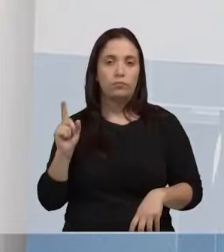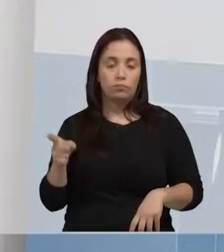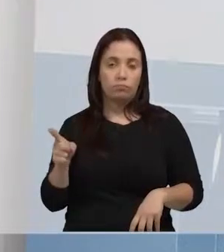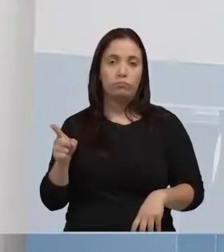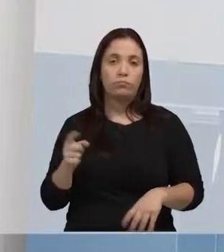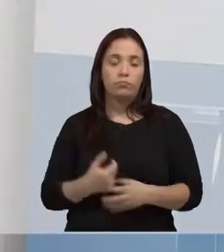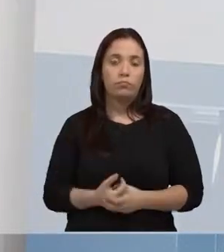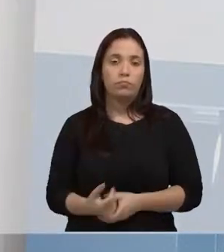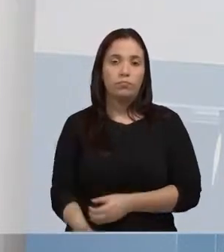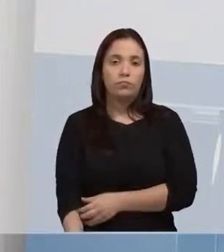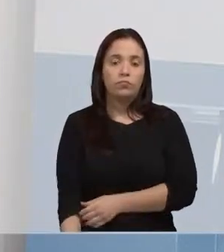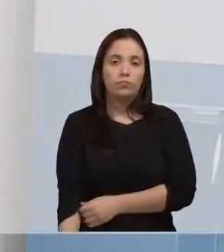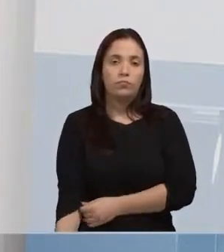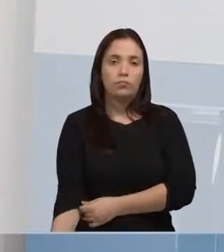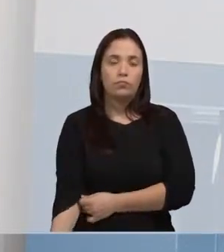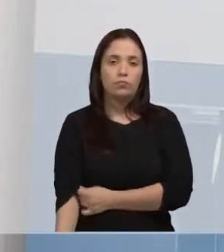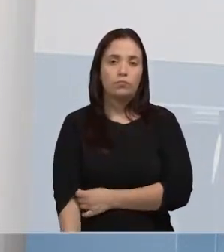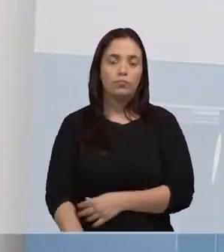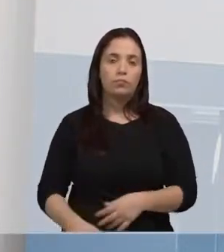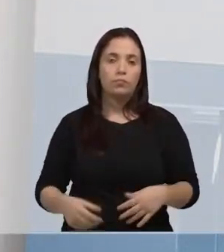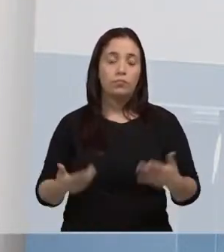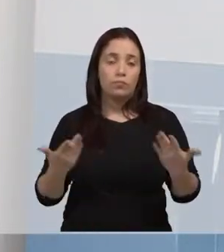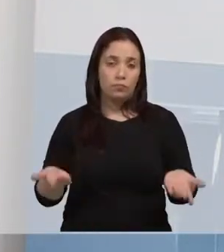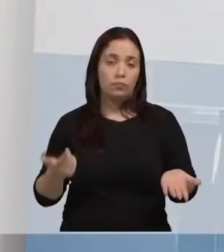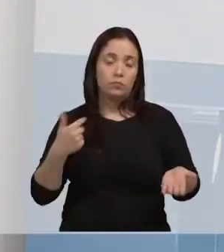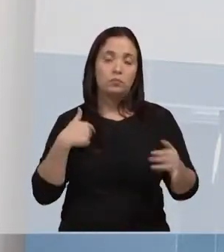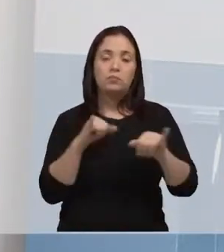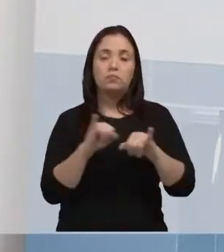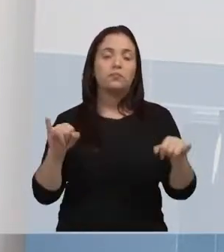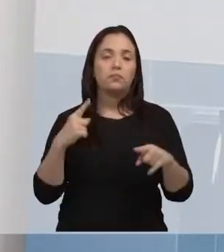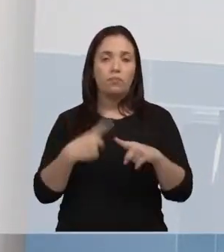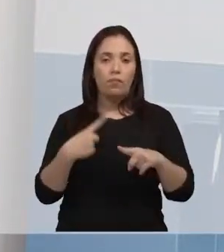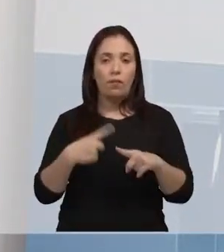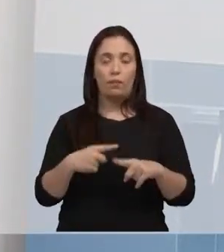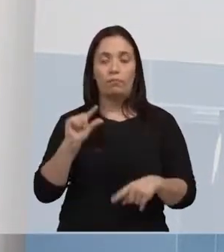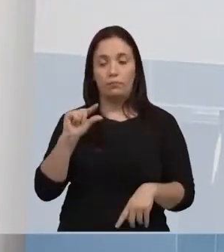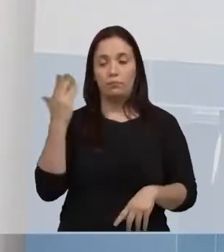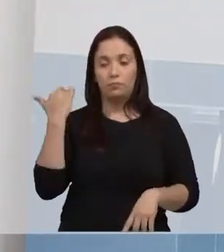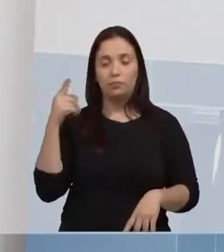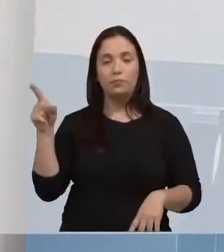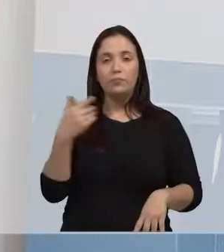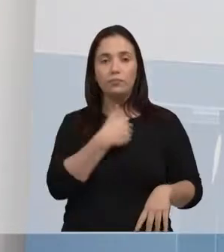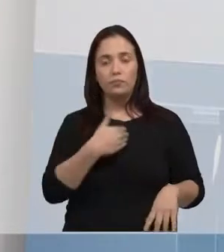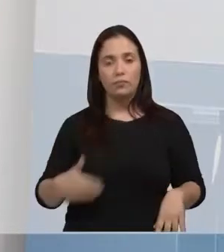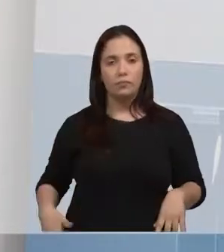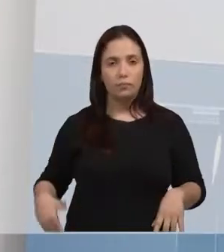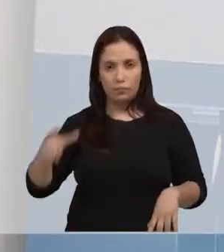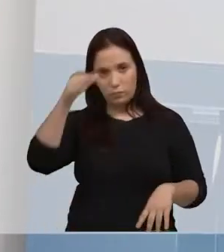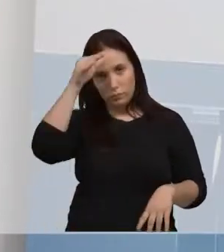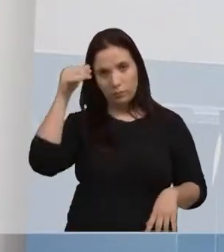seja, eu estou dizendo isso que no passado recente, o governador Camilo Santana